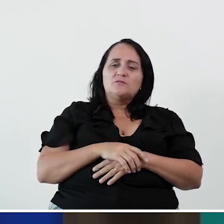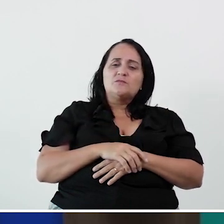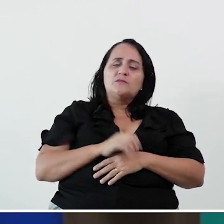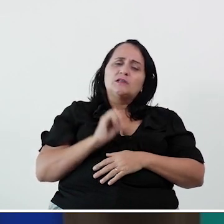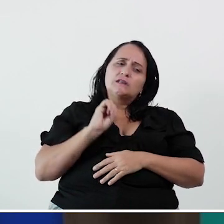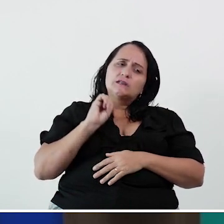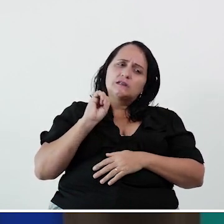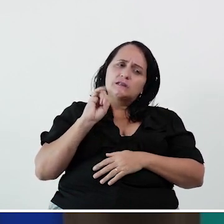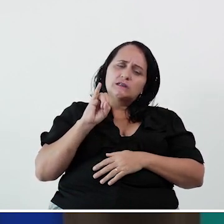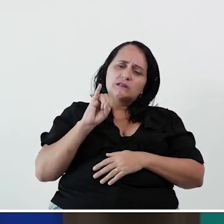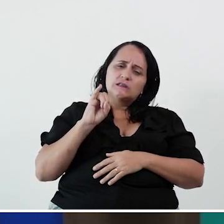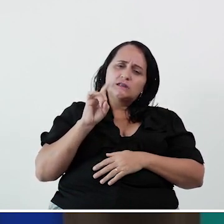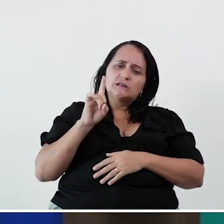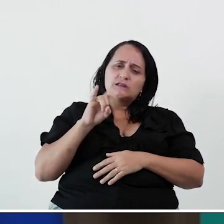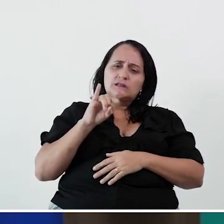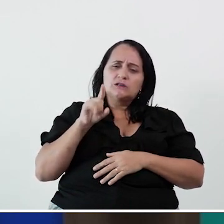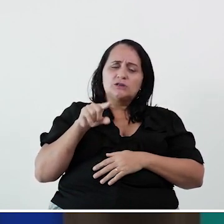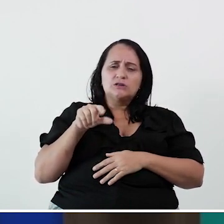fosse